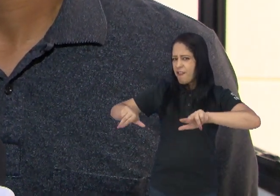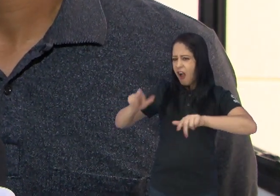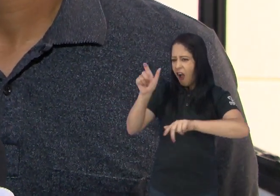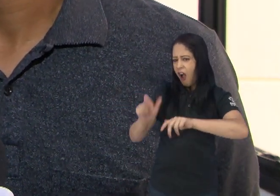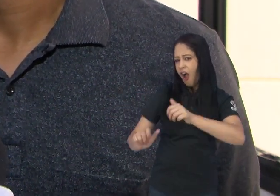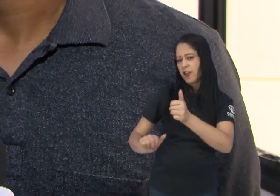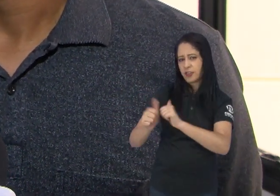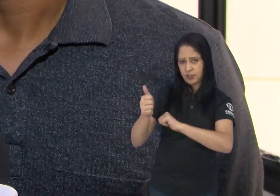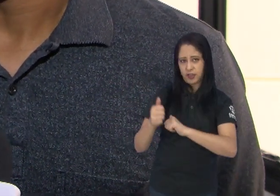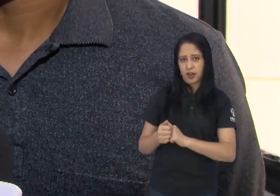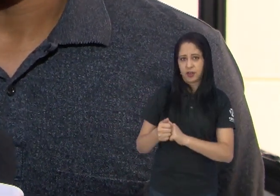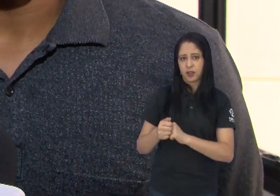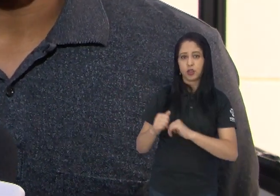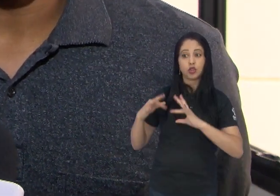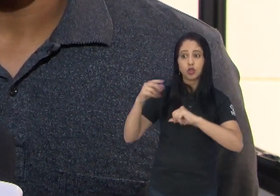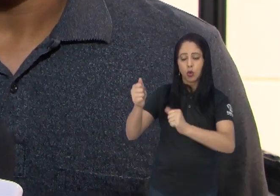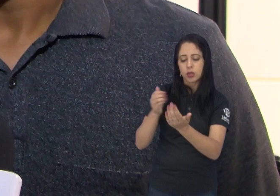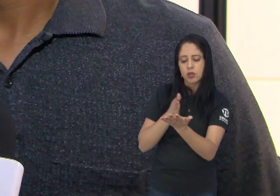muito procurado.